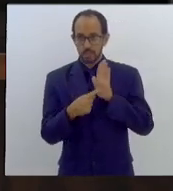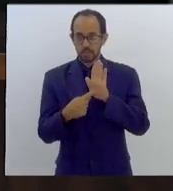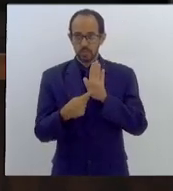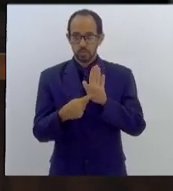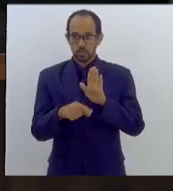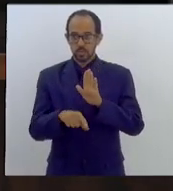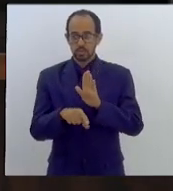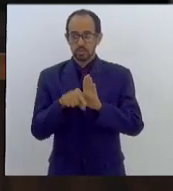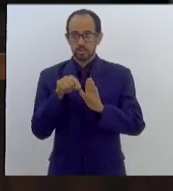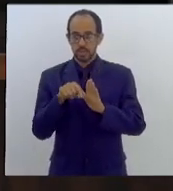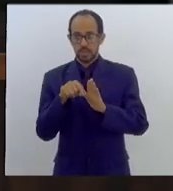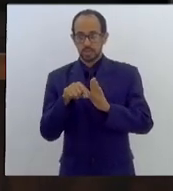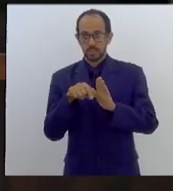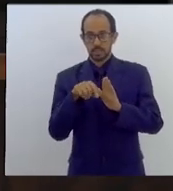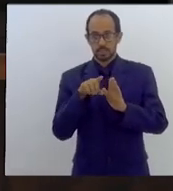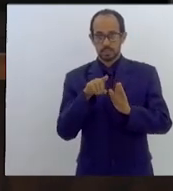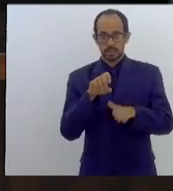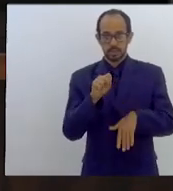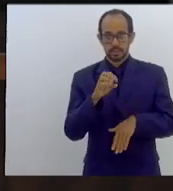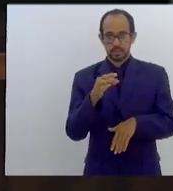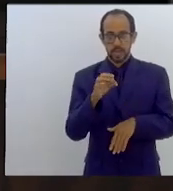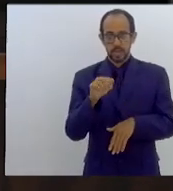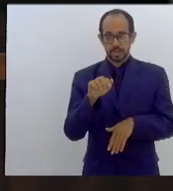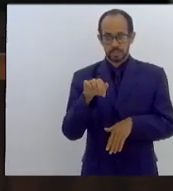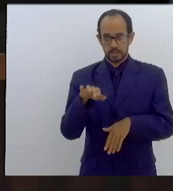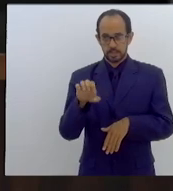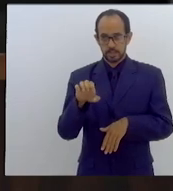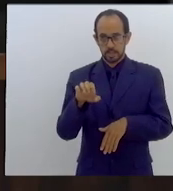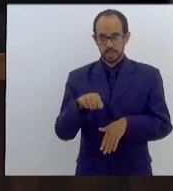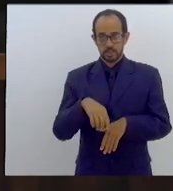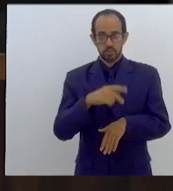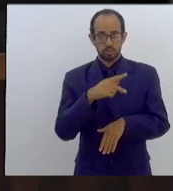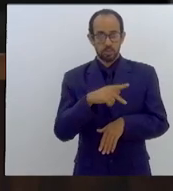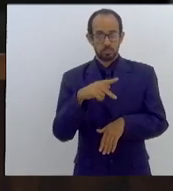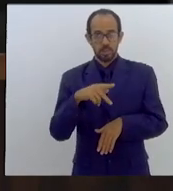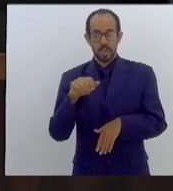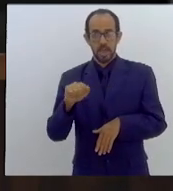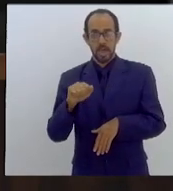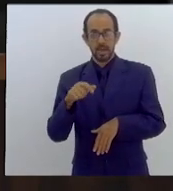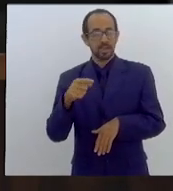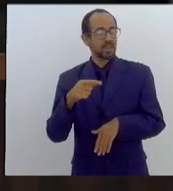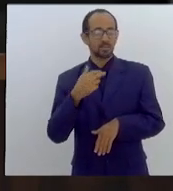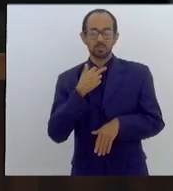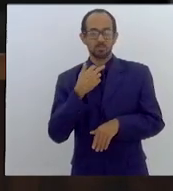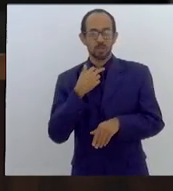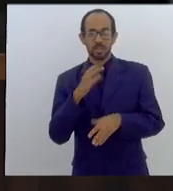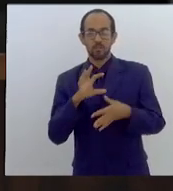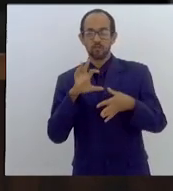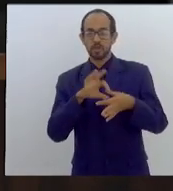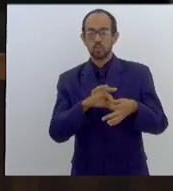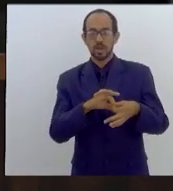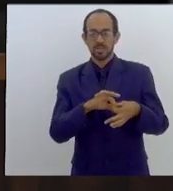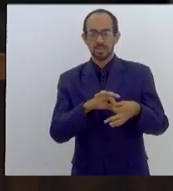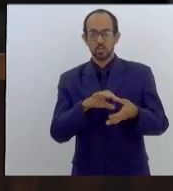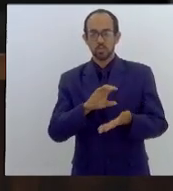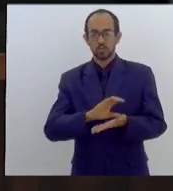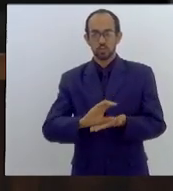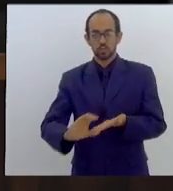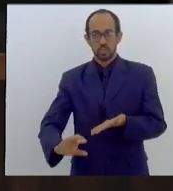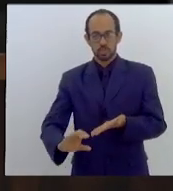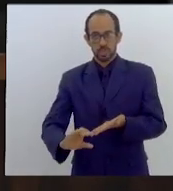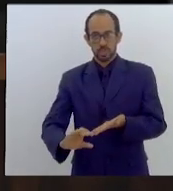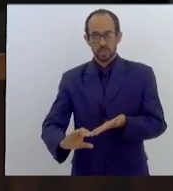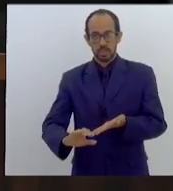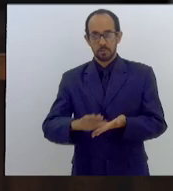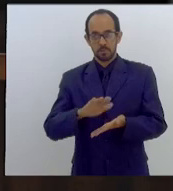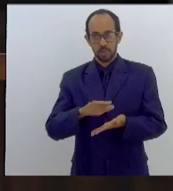esse destaque no PPA. Perfeito. Então não cabe lá vinculação de receita. Então estava prejudicado lá.